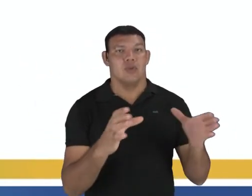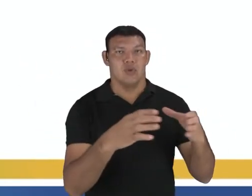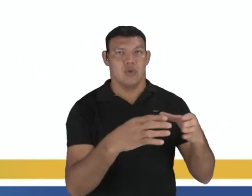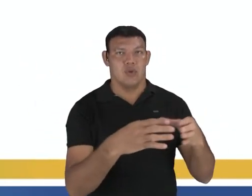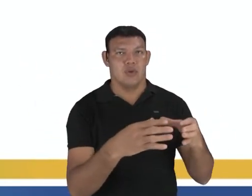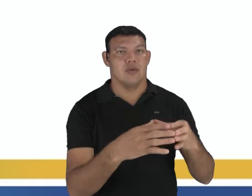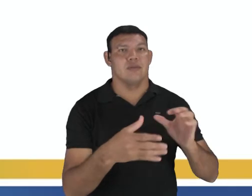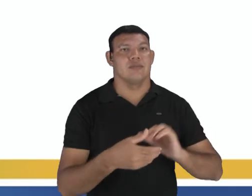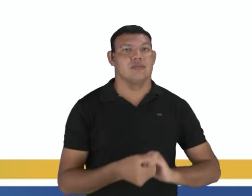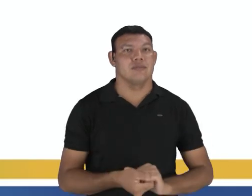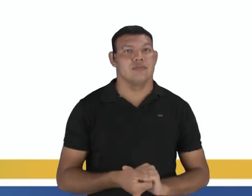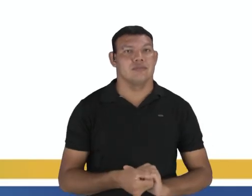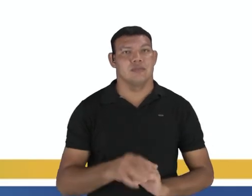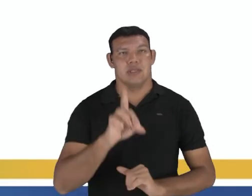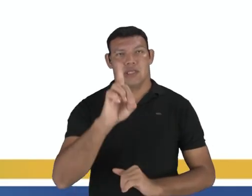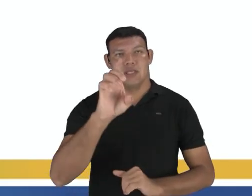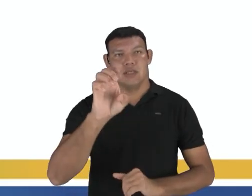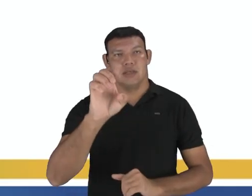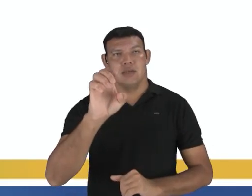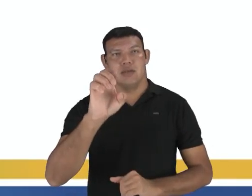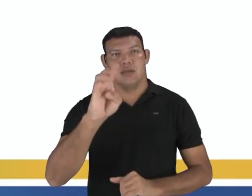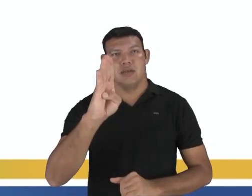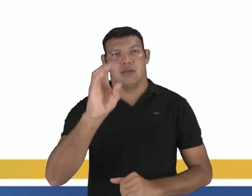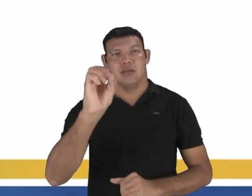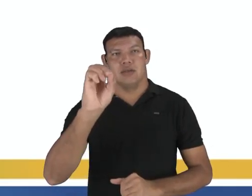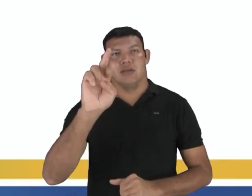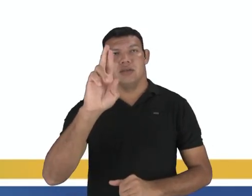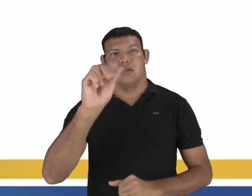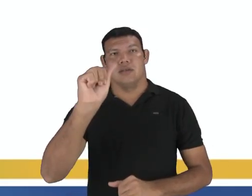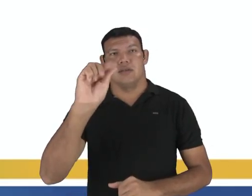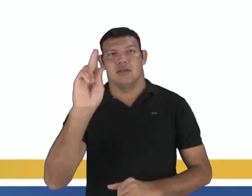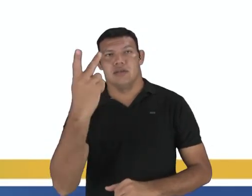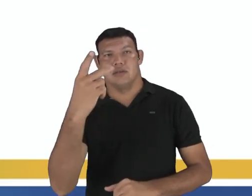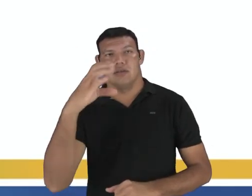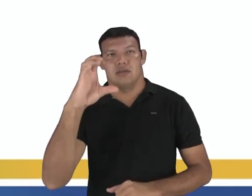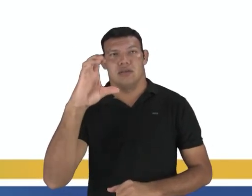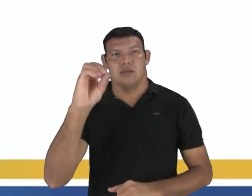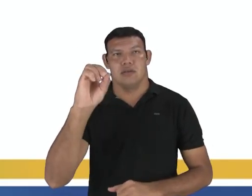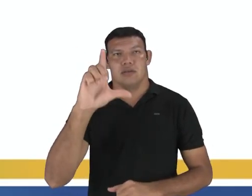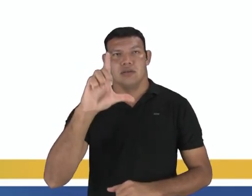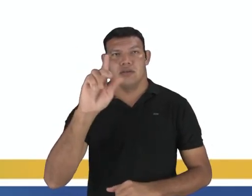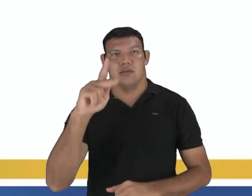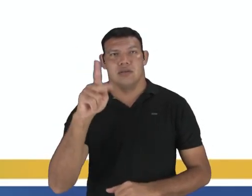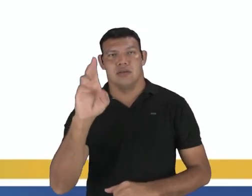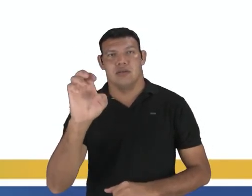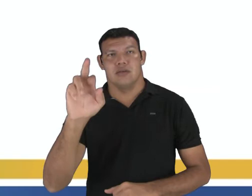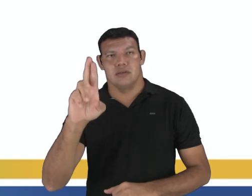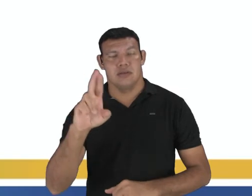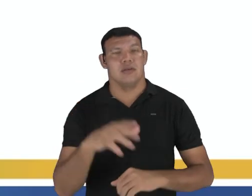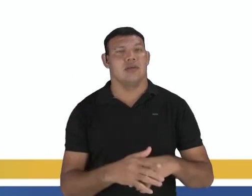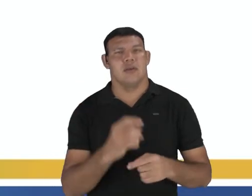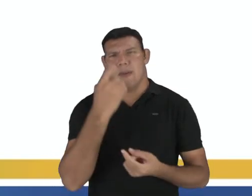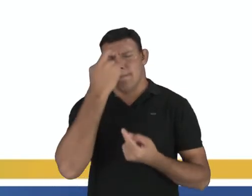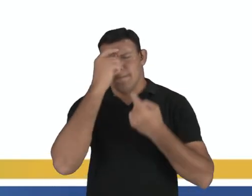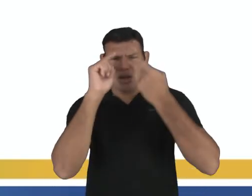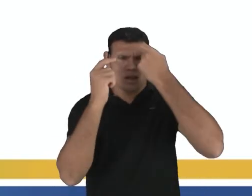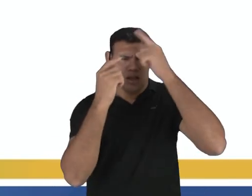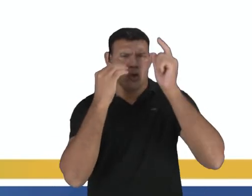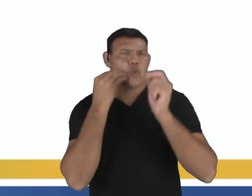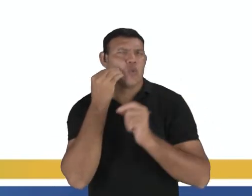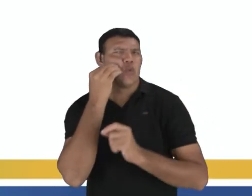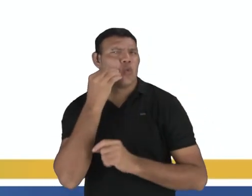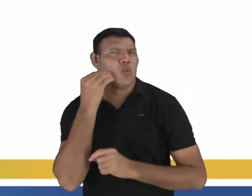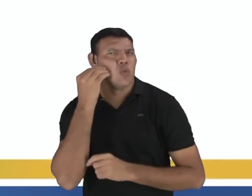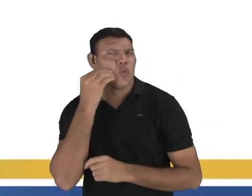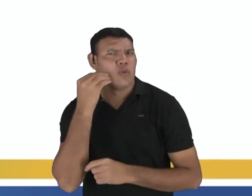foto de CAF da companhia Deborah Coker. Essa imagem, gente, ela é muito significativa, porque eles começam